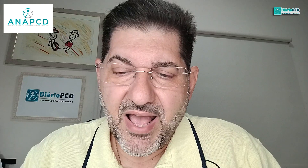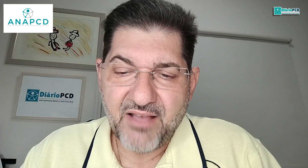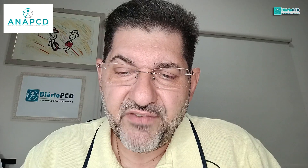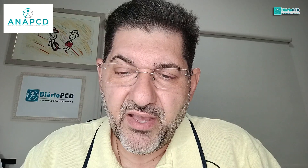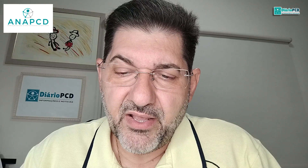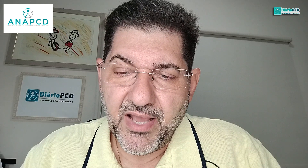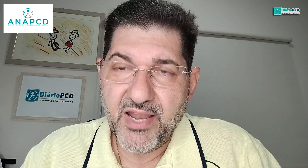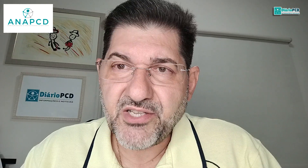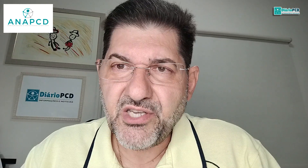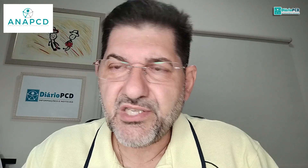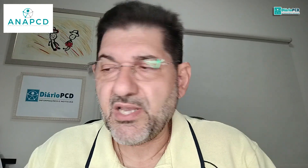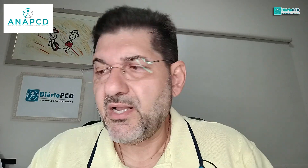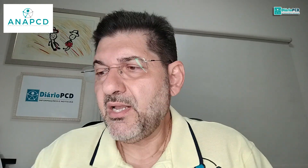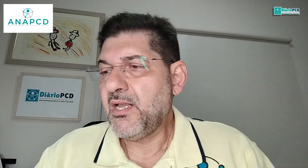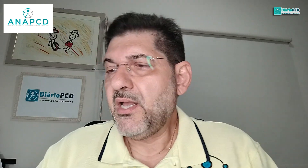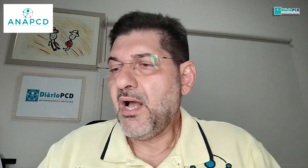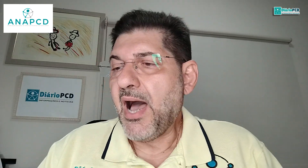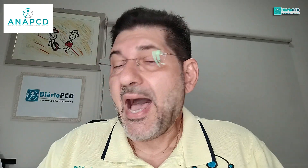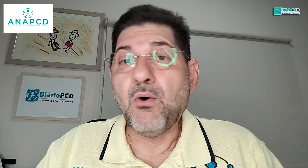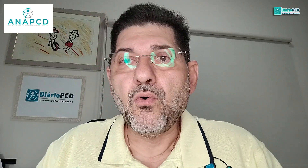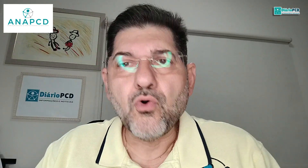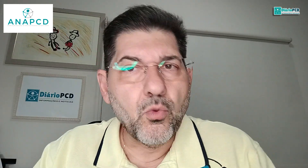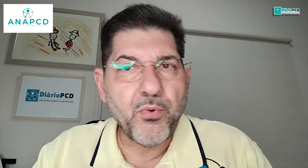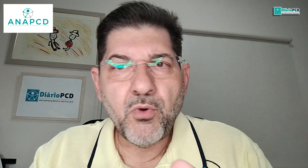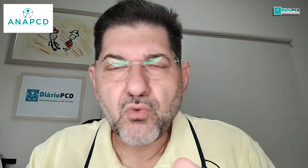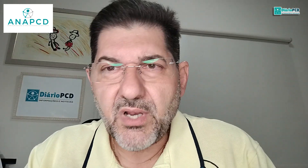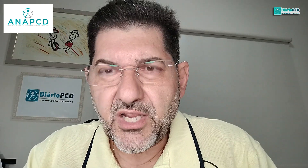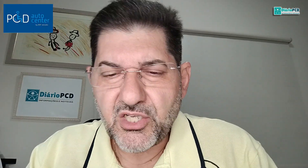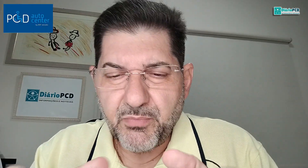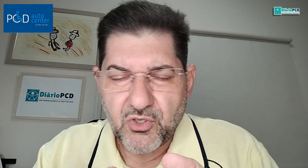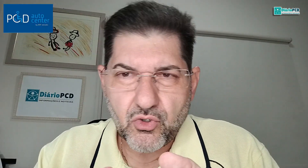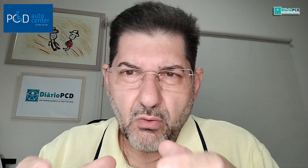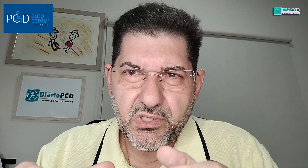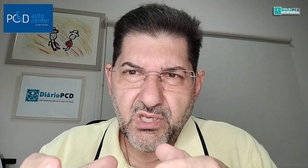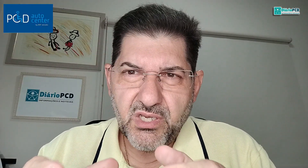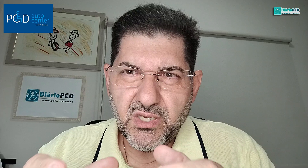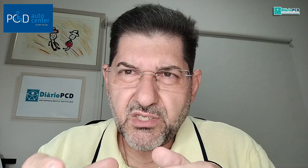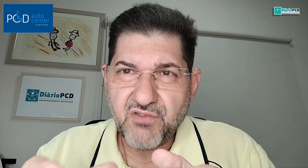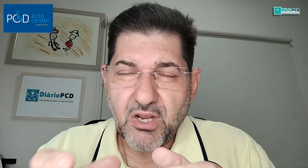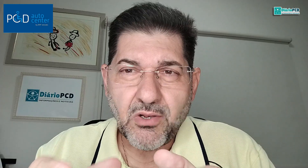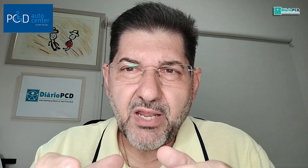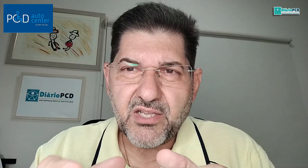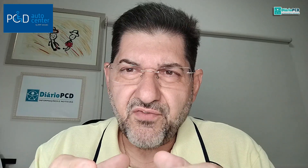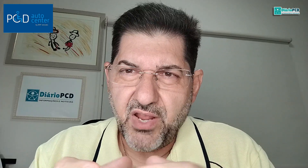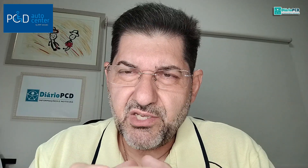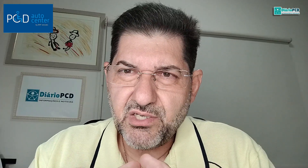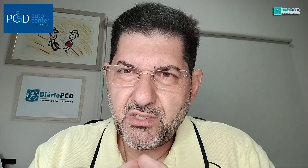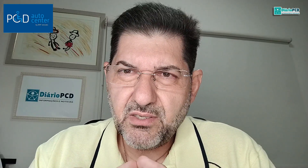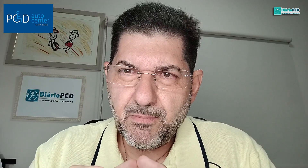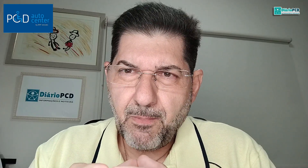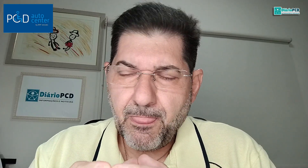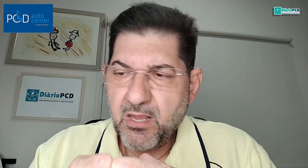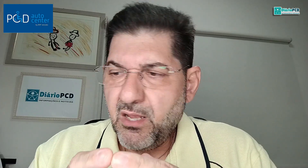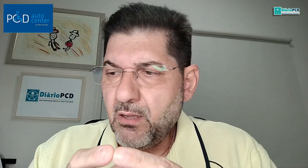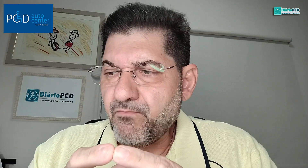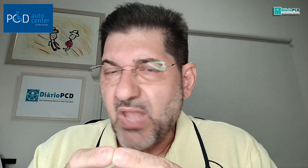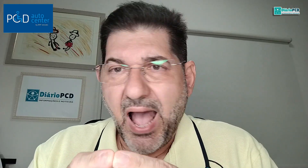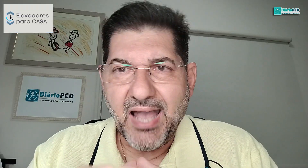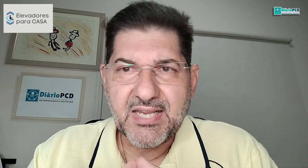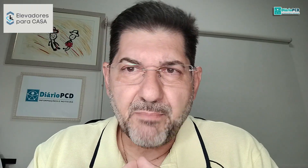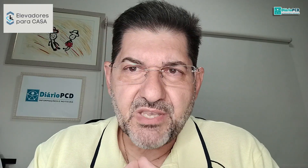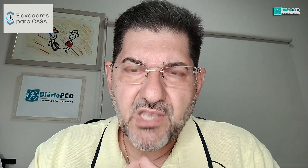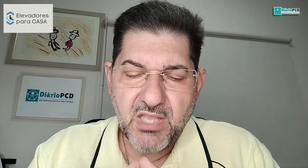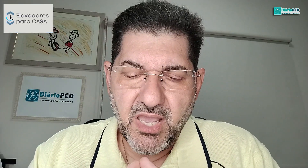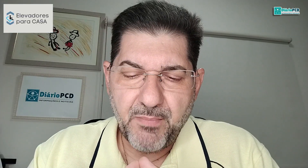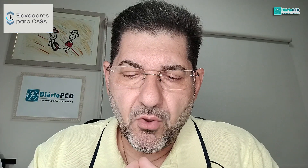Luciana, a Flávia e a Letícia, há um grupo muito grande de pessoas que estiveram na linha de frente.